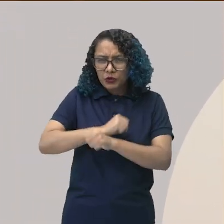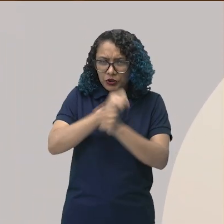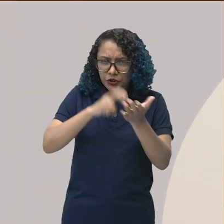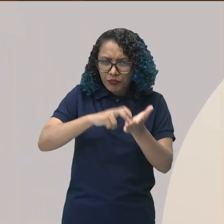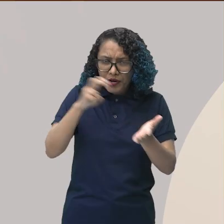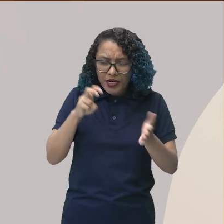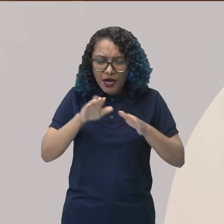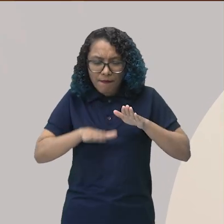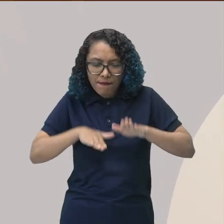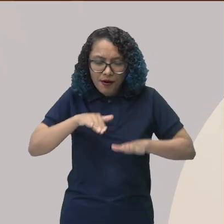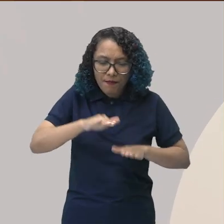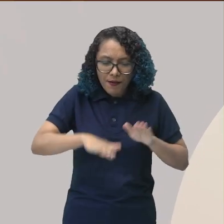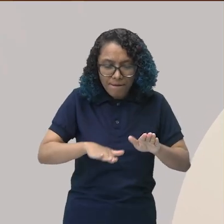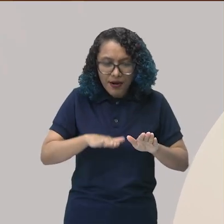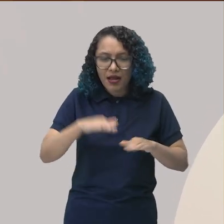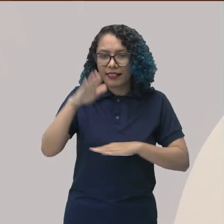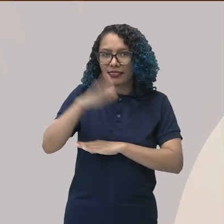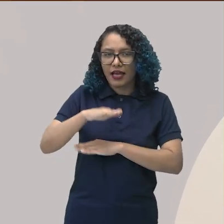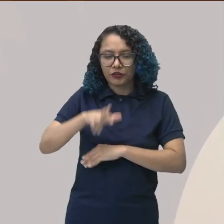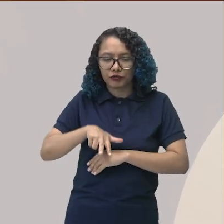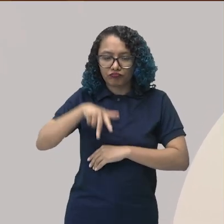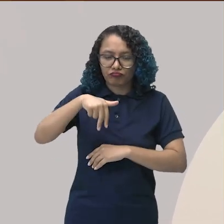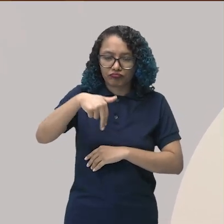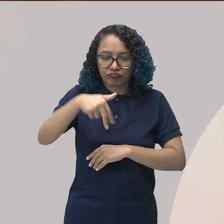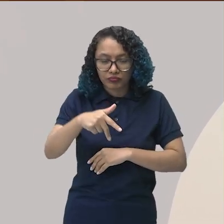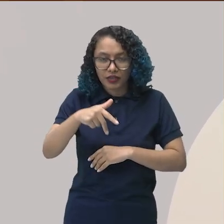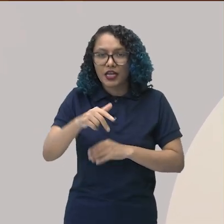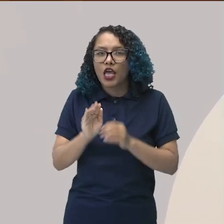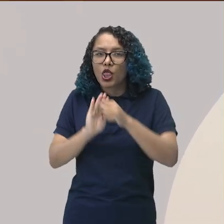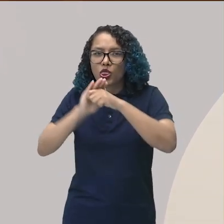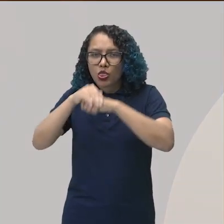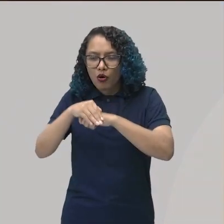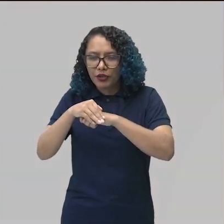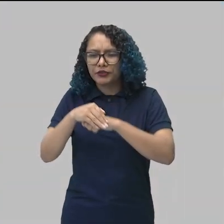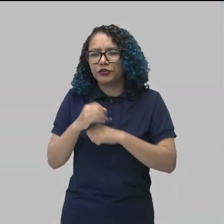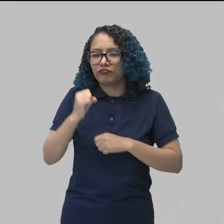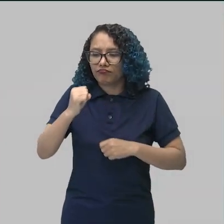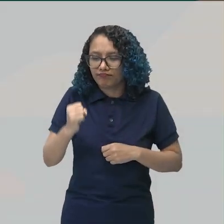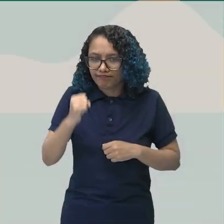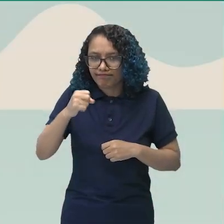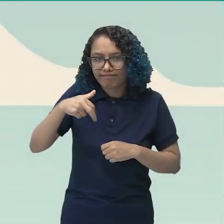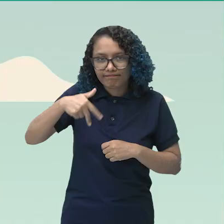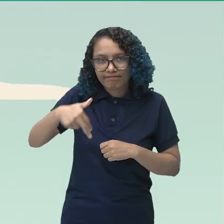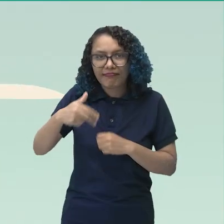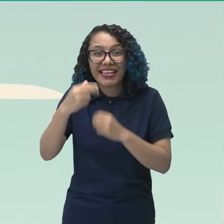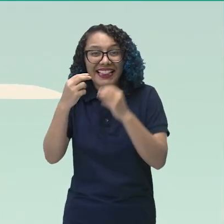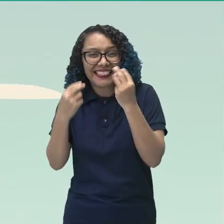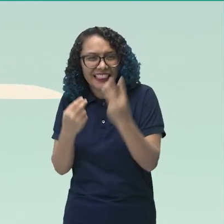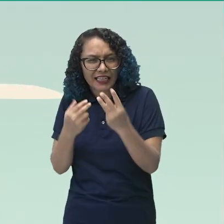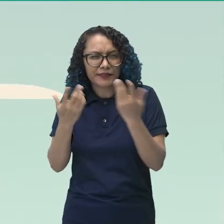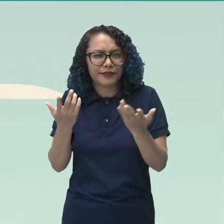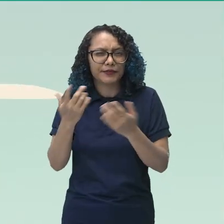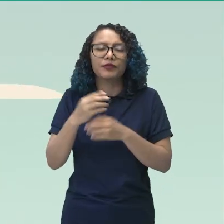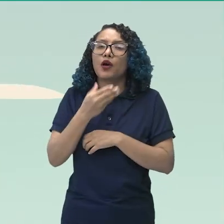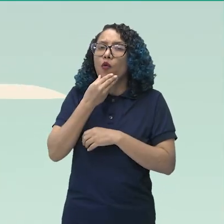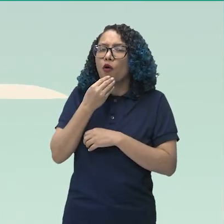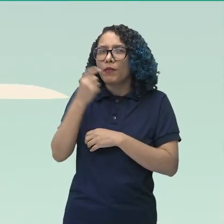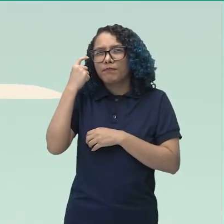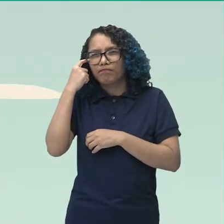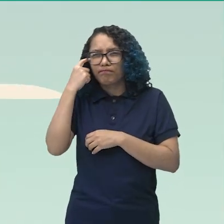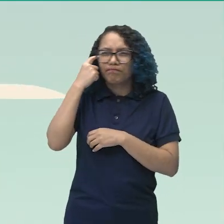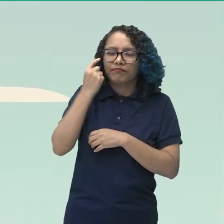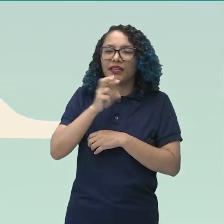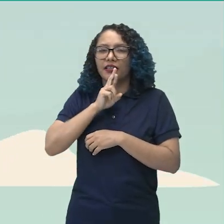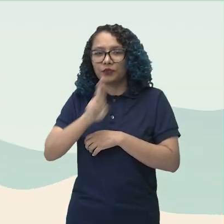patas, durante a tarde sobre 2 patas e à noite sobre 3 patas? Édipo pensou e